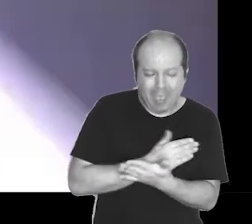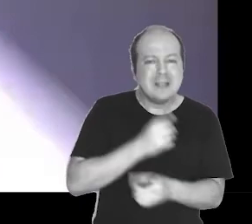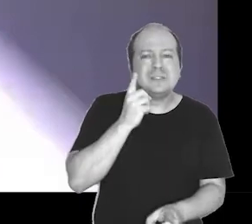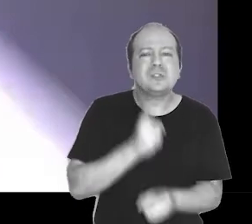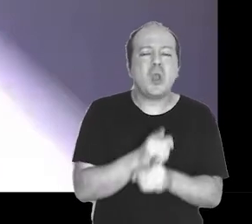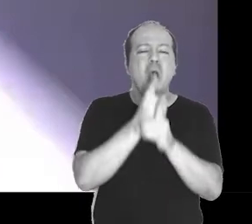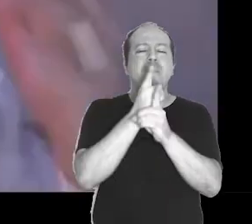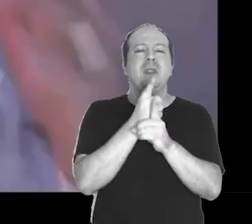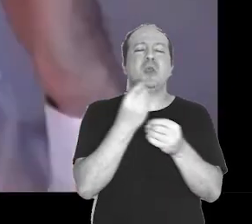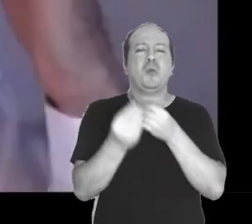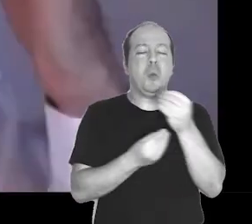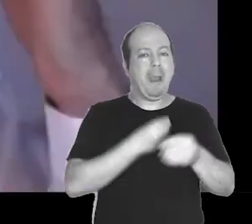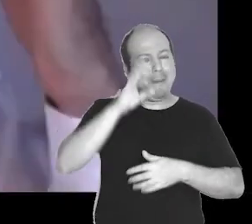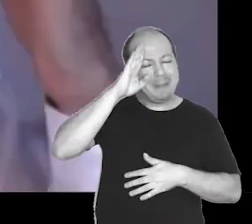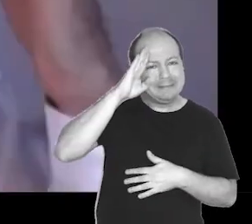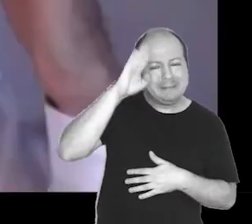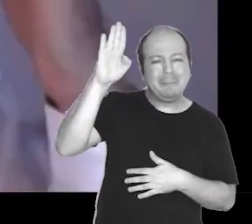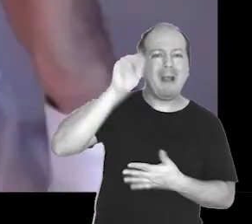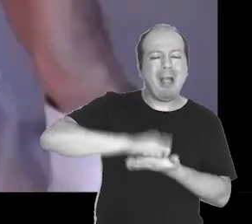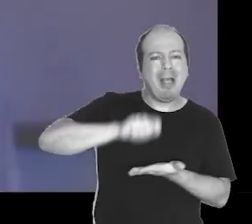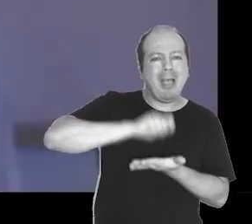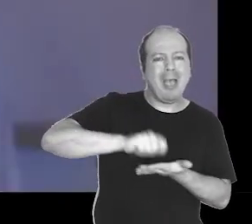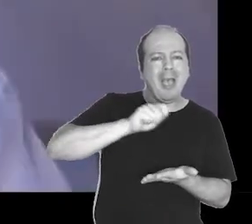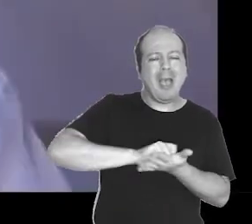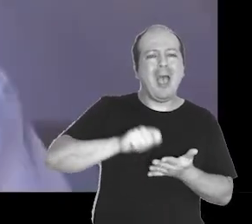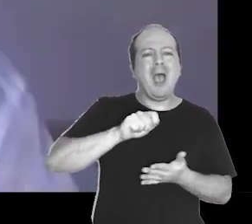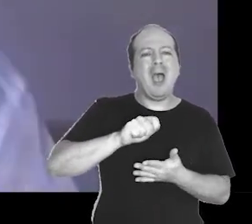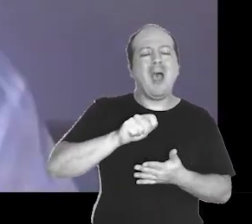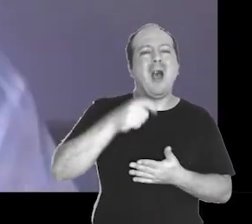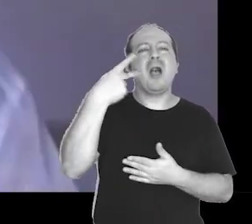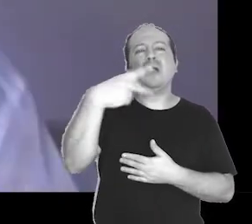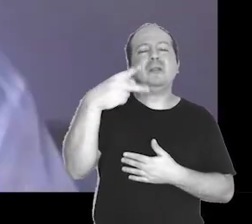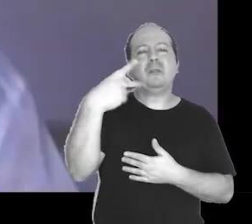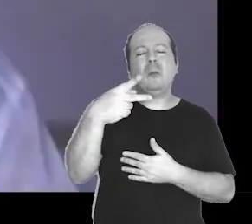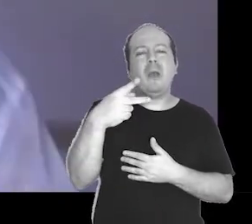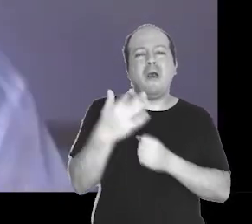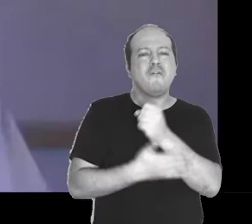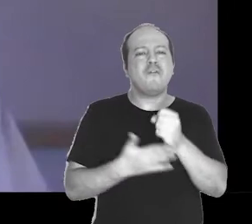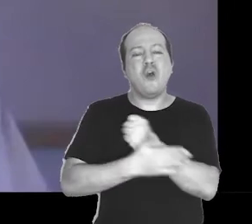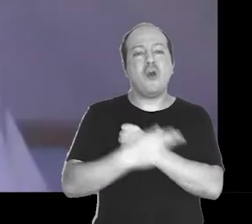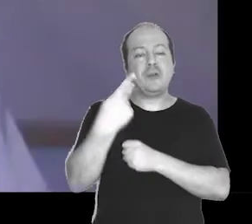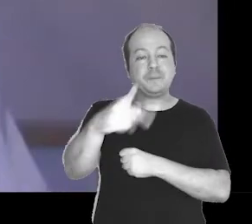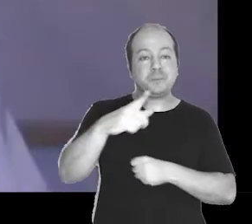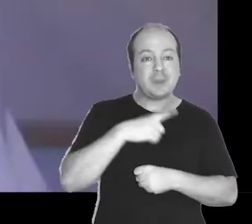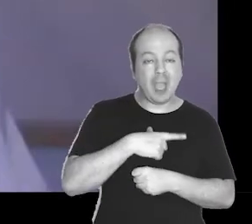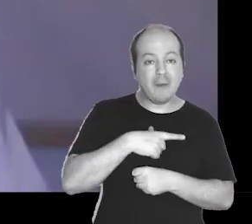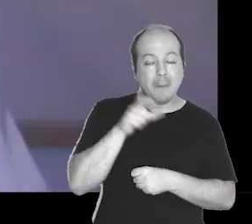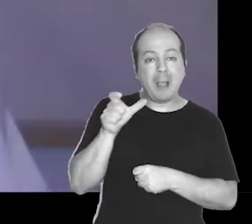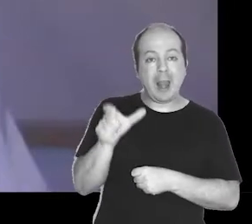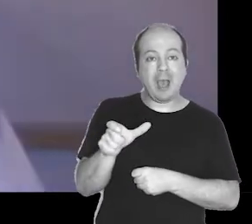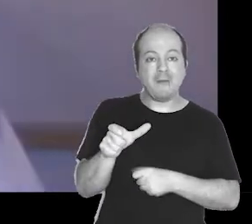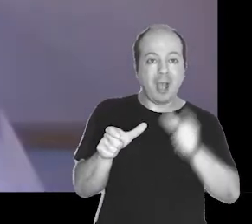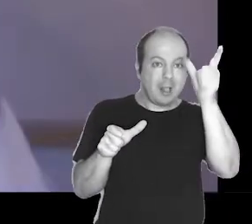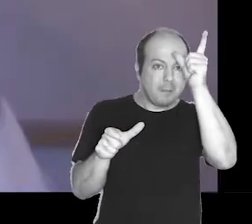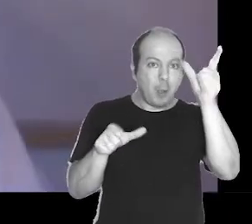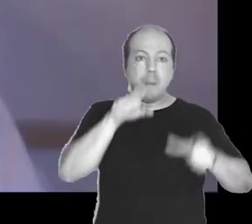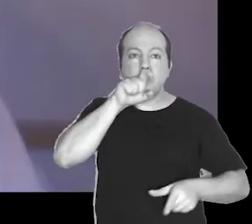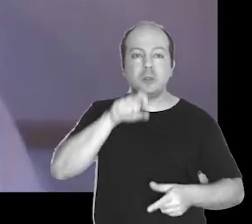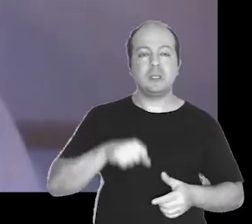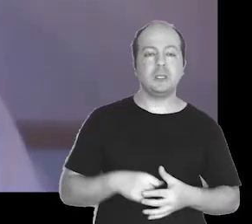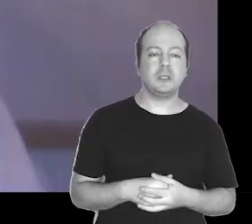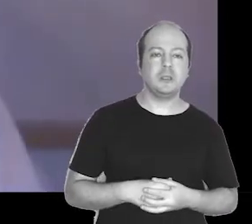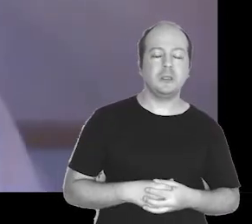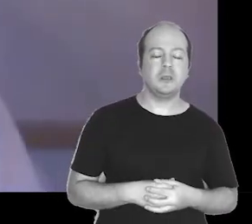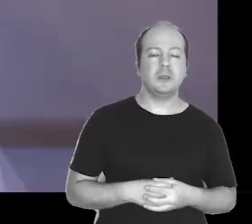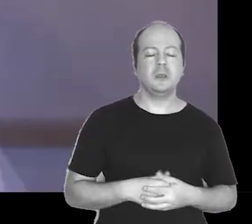Merezeskovski, uma das principais fontes sobre você, Leonardo. E lá estava, em alemão, abutre.